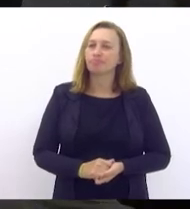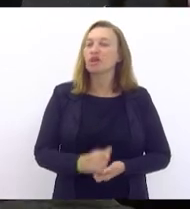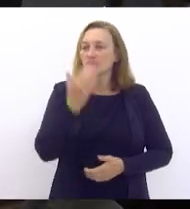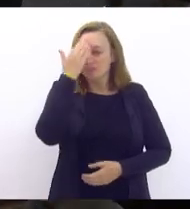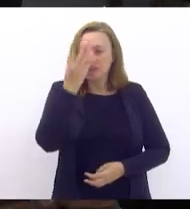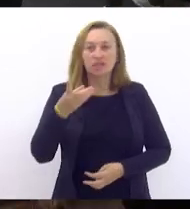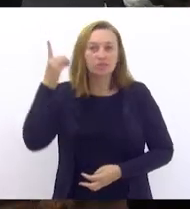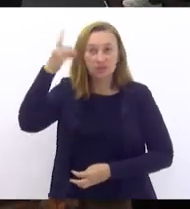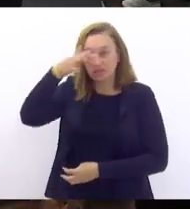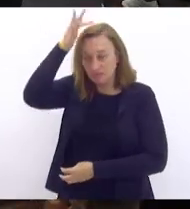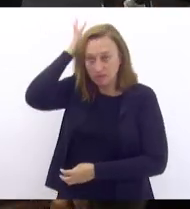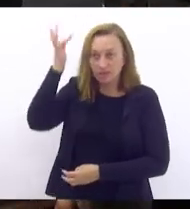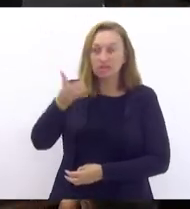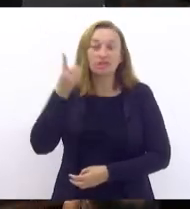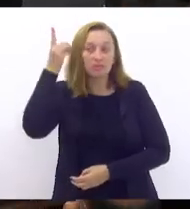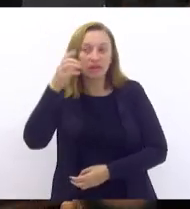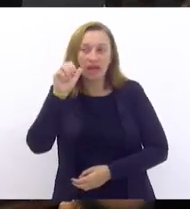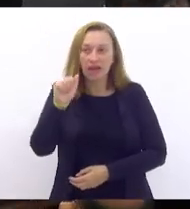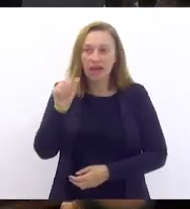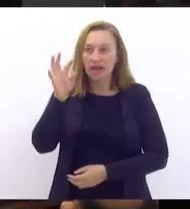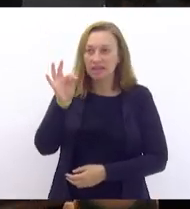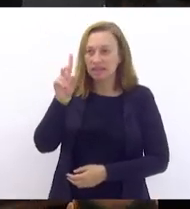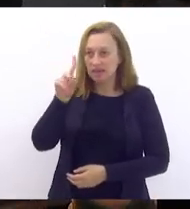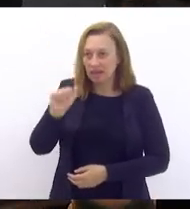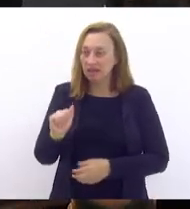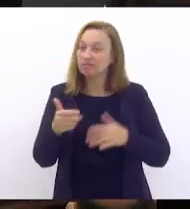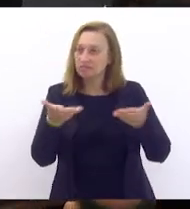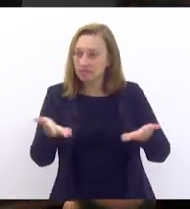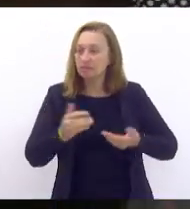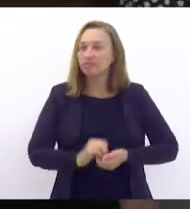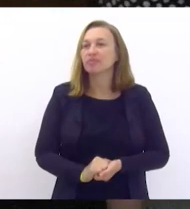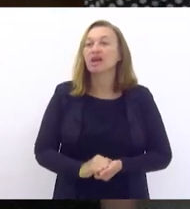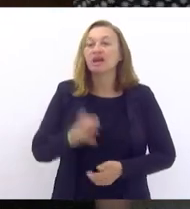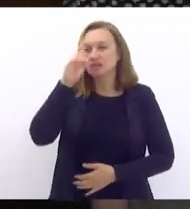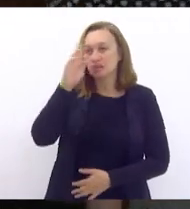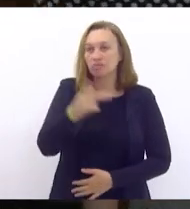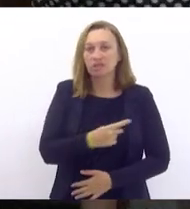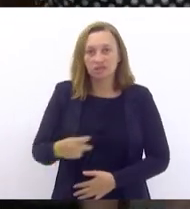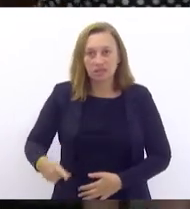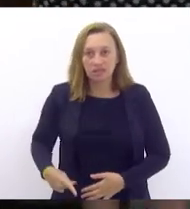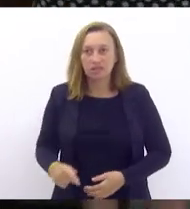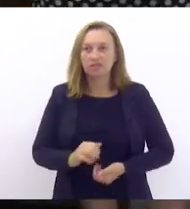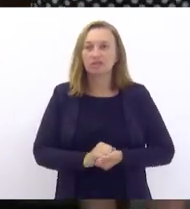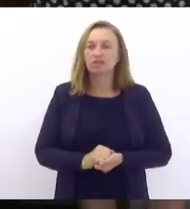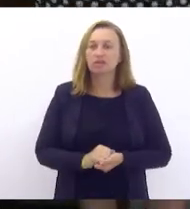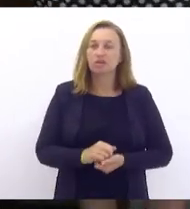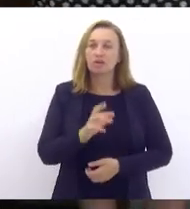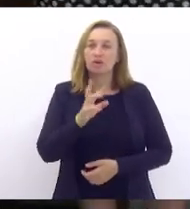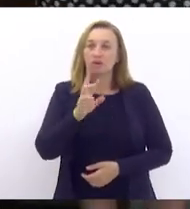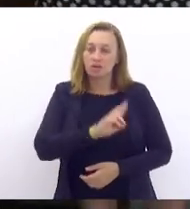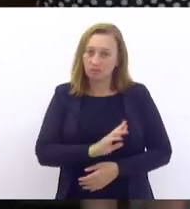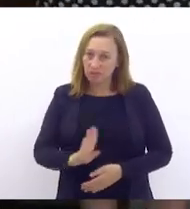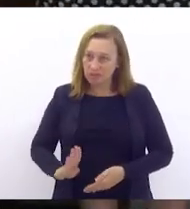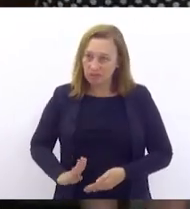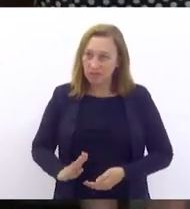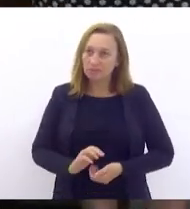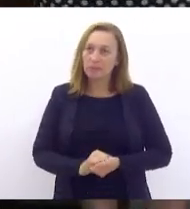Obrigado, deputado Fred. Deputado Átila Nunes, por favor. Senhor presidente, Rodrigo Bacelar.